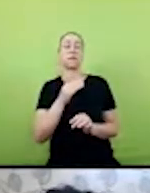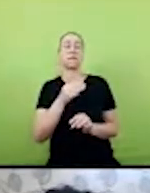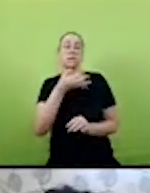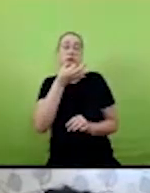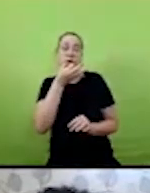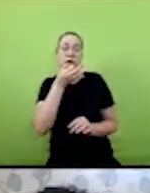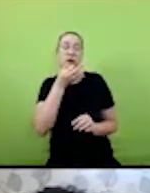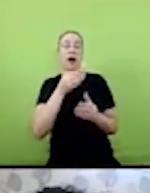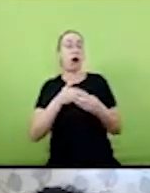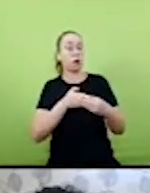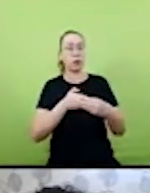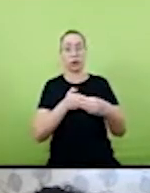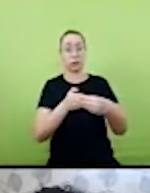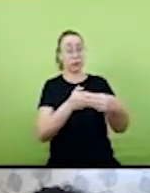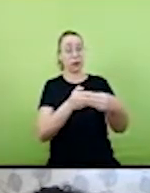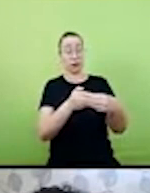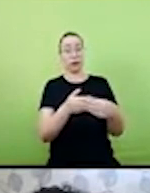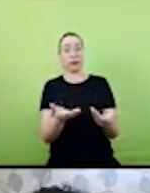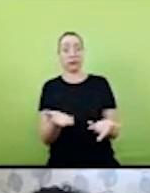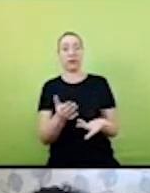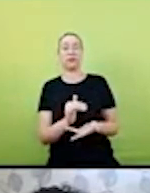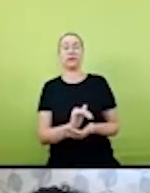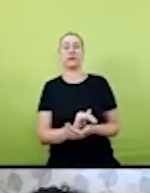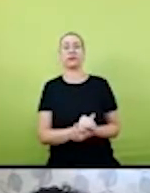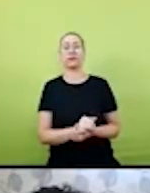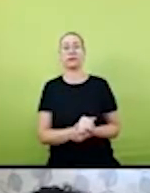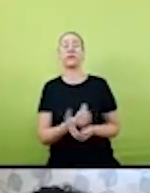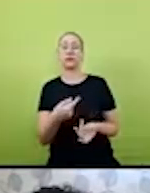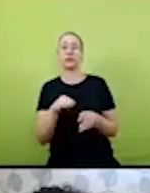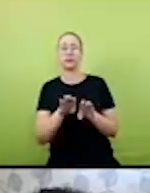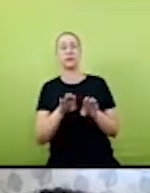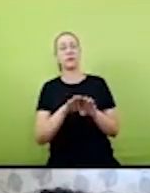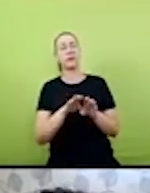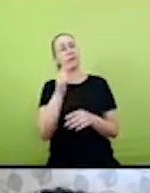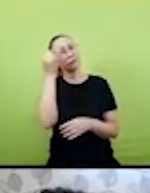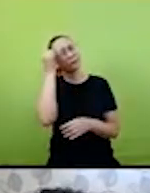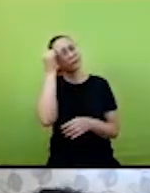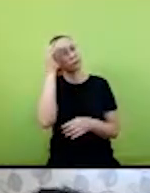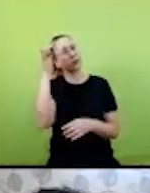coloco uma reflexão também minha, de quem trabalha aí há 14 anos